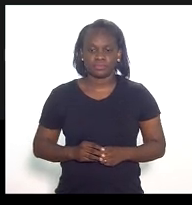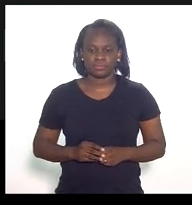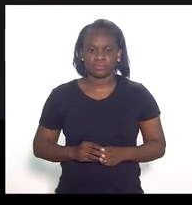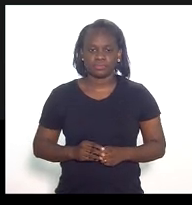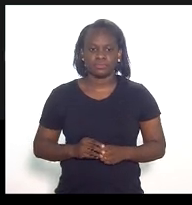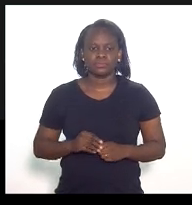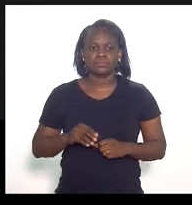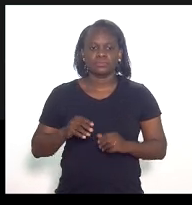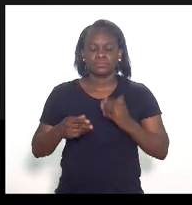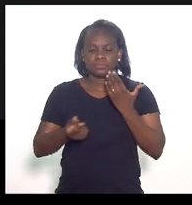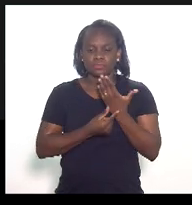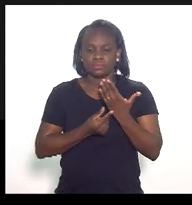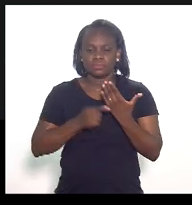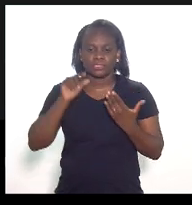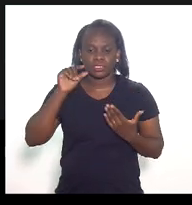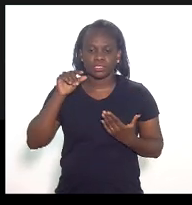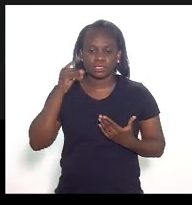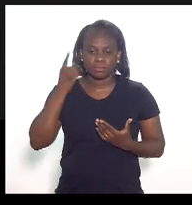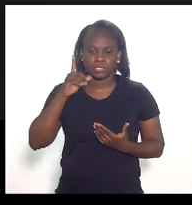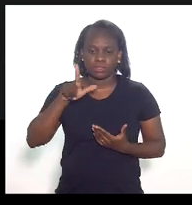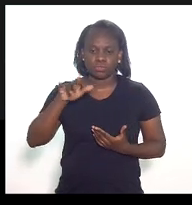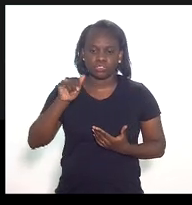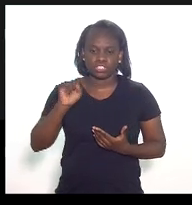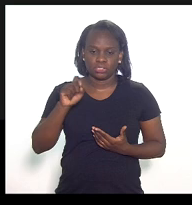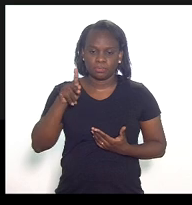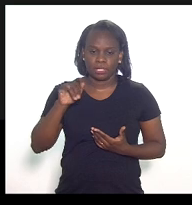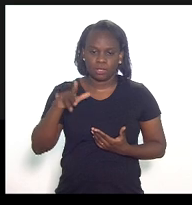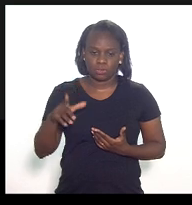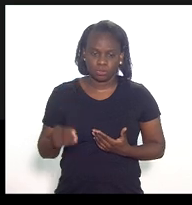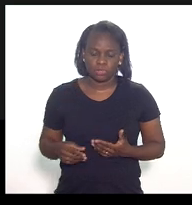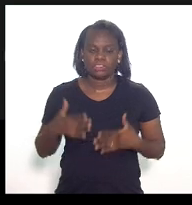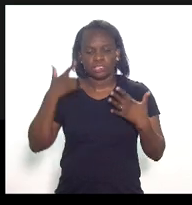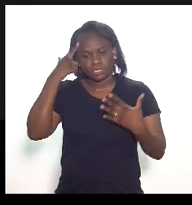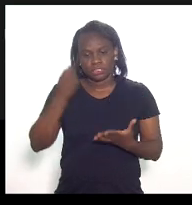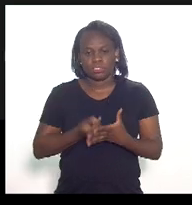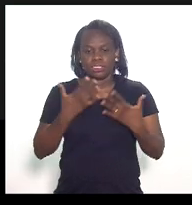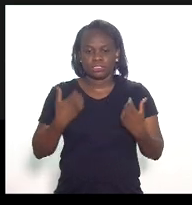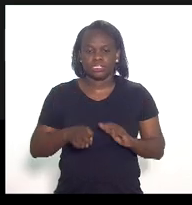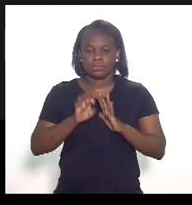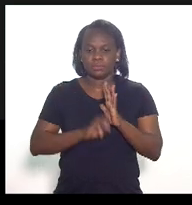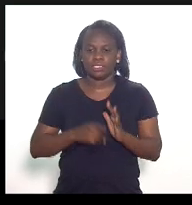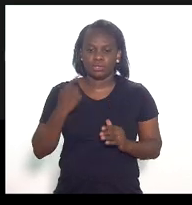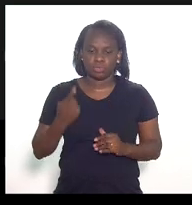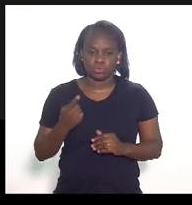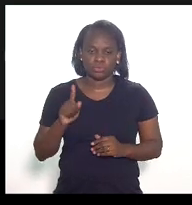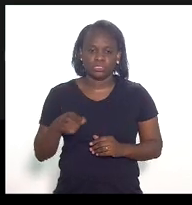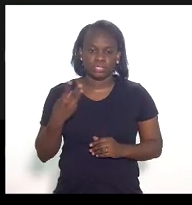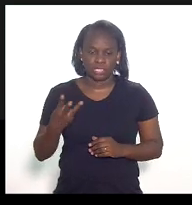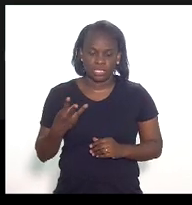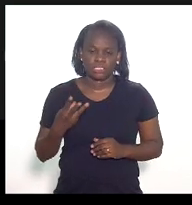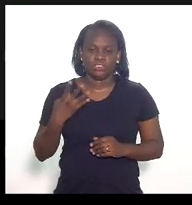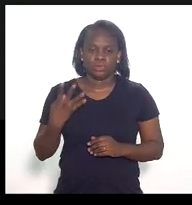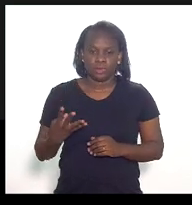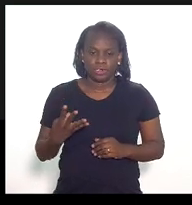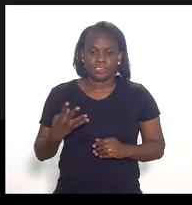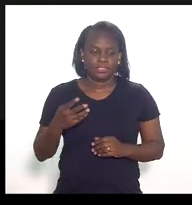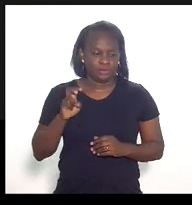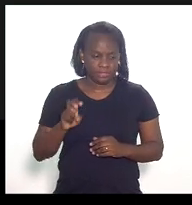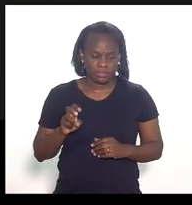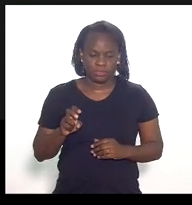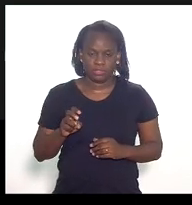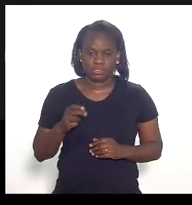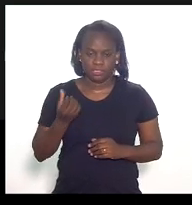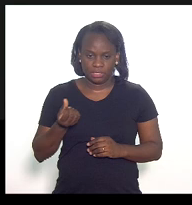De autoria, deputado Luiz Paulo. O parecer é favorável às emendas 1, 3, 4,